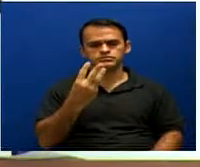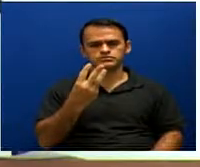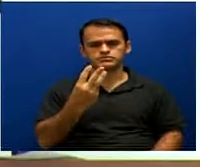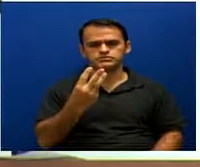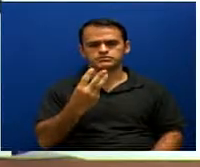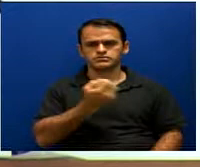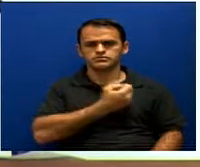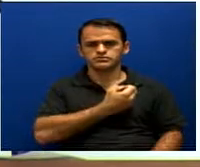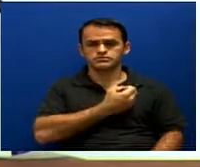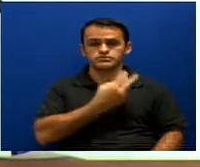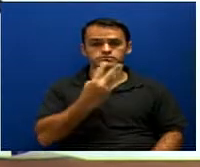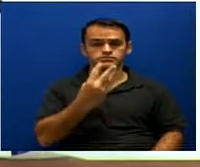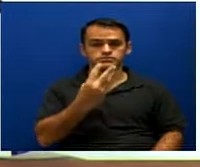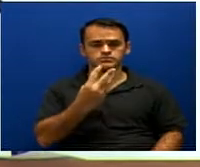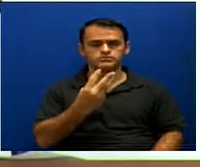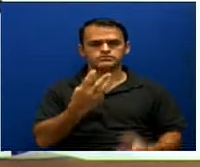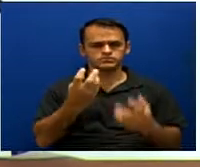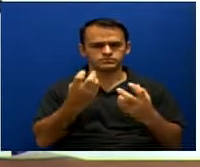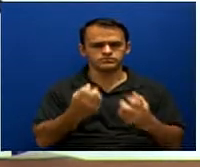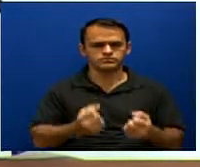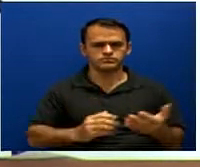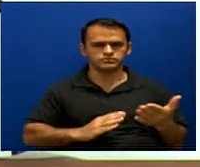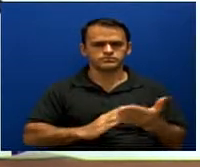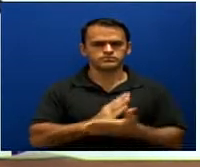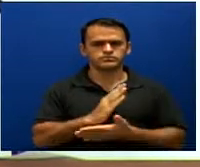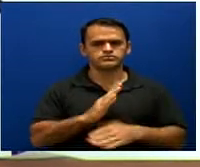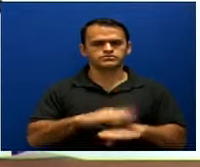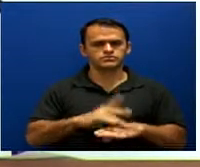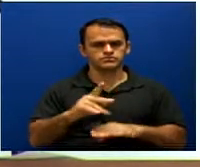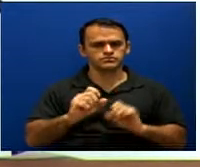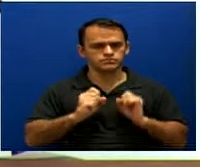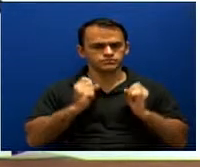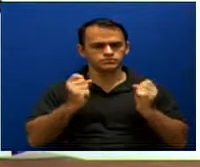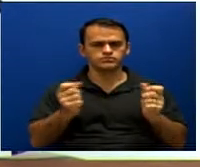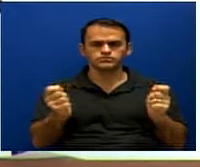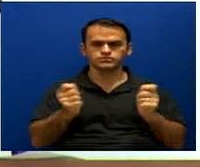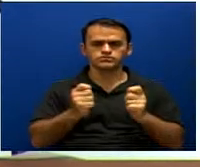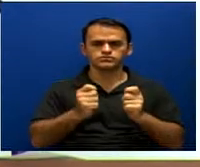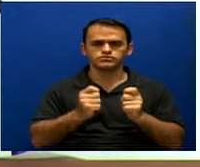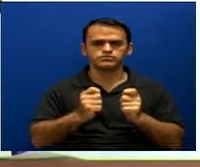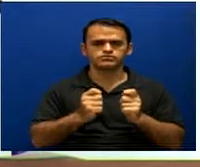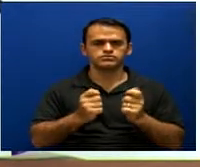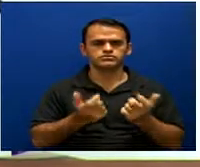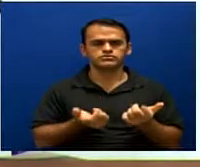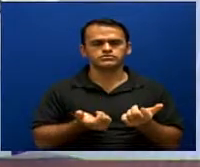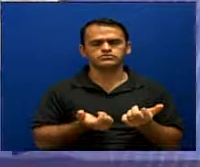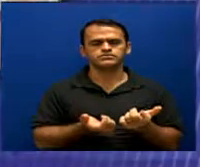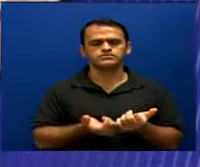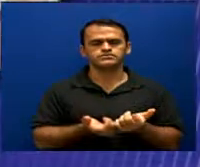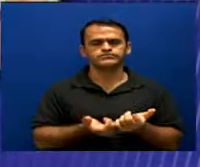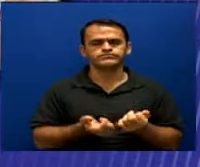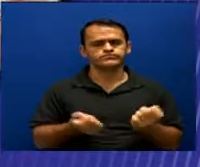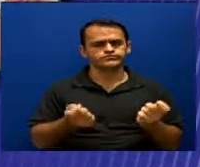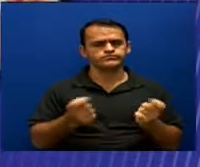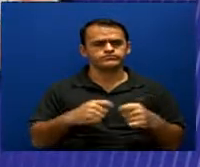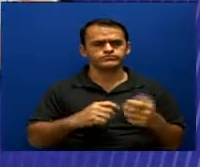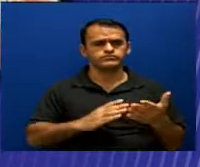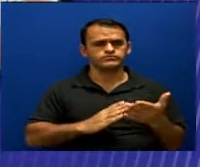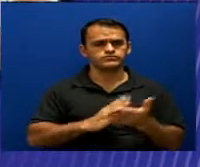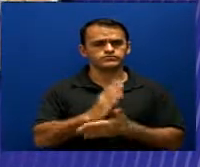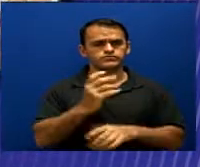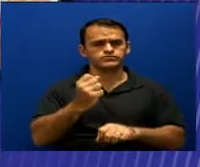senhor disse ser favorável e fez um esforço também em conjunto com o plenário para que fosse aprovado